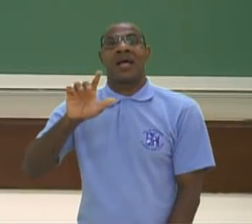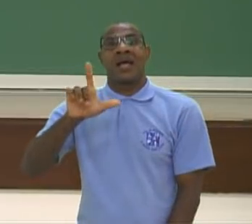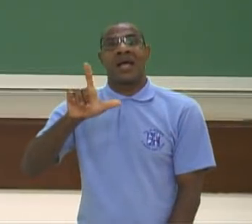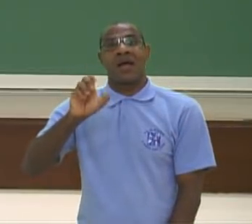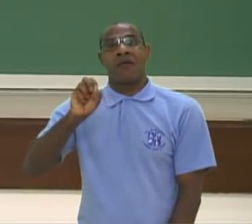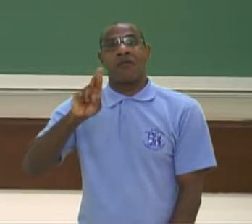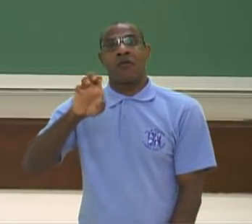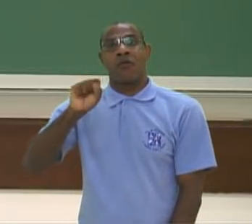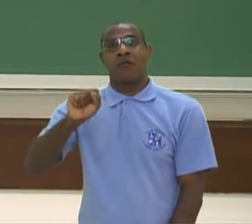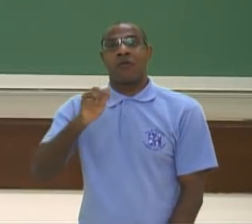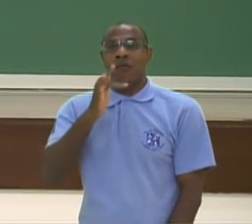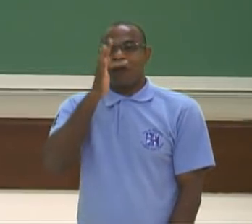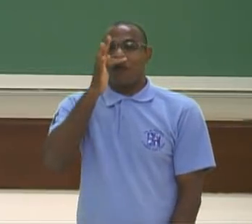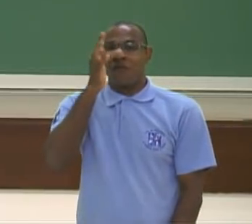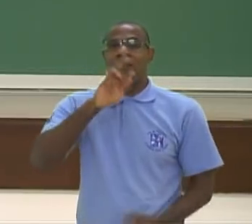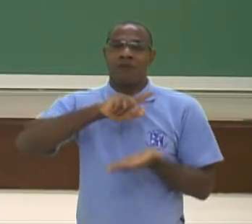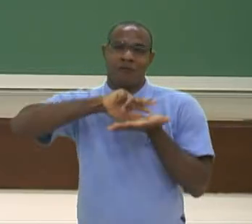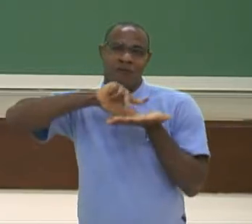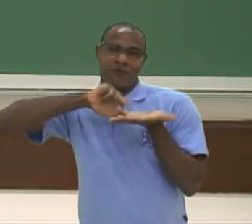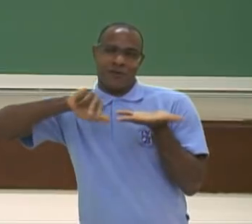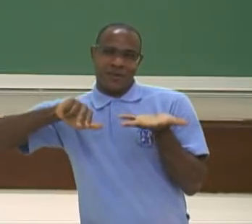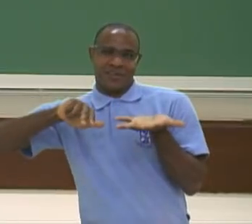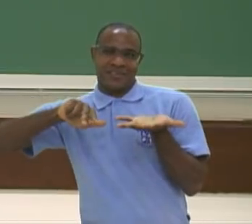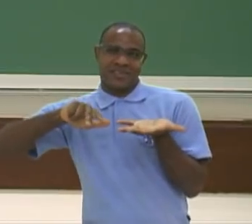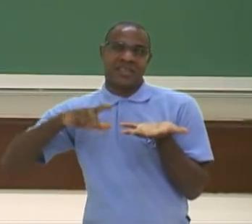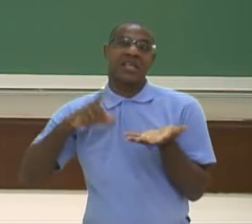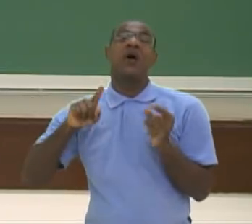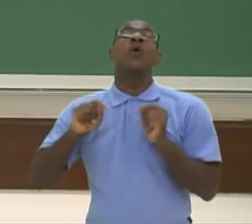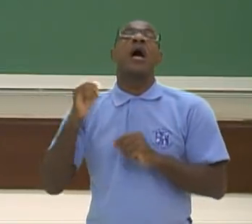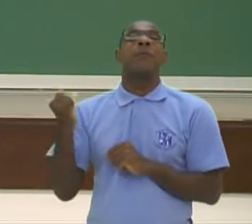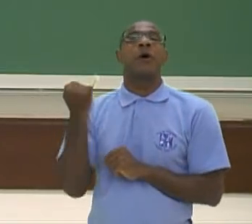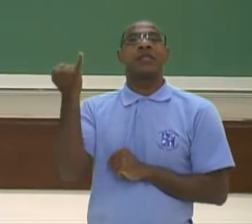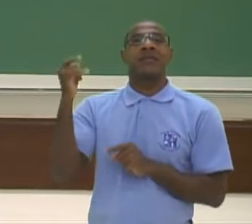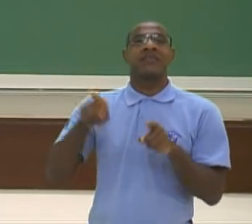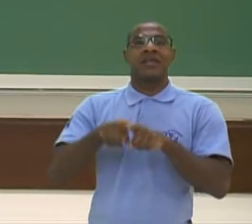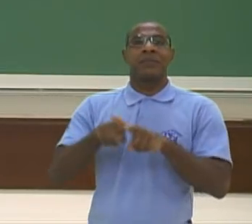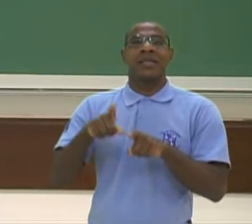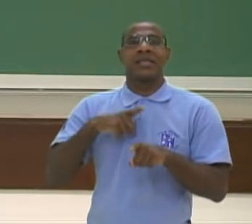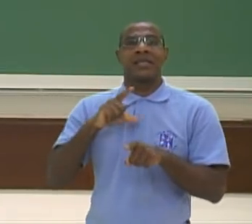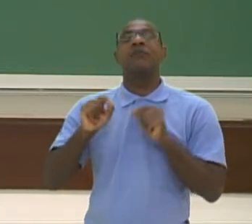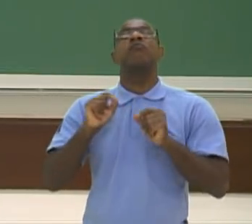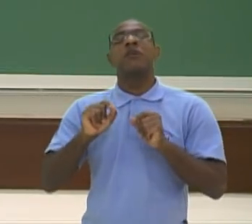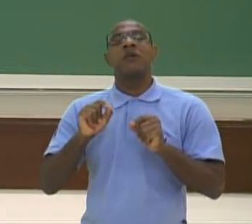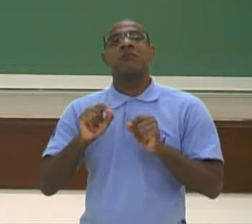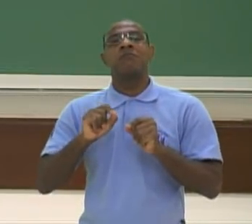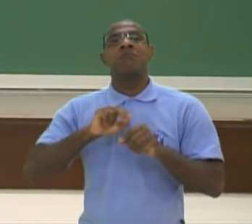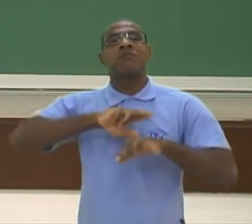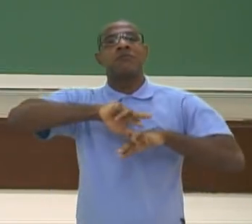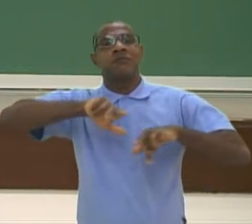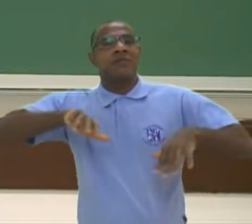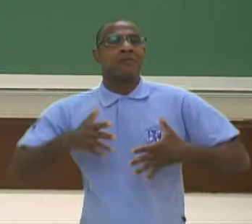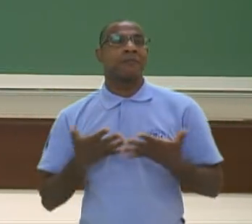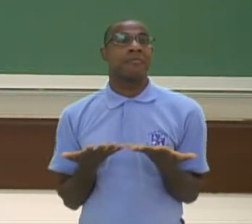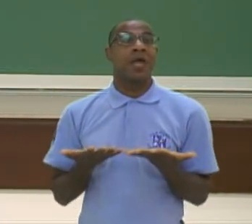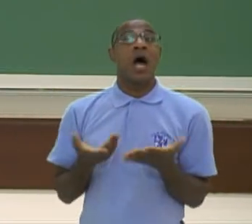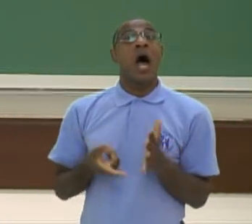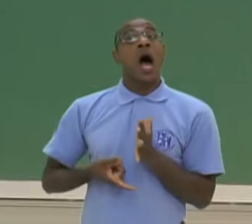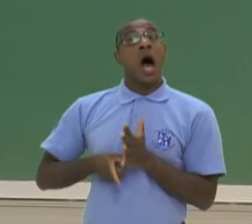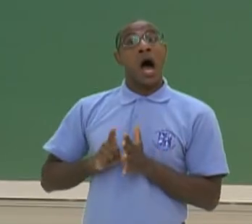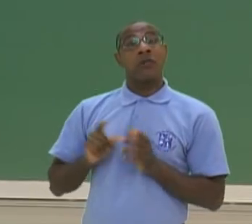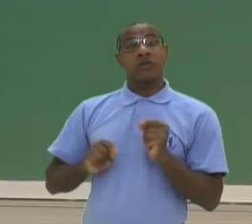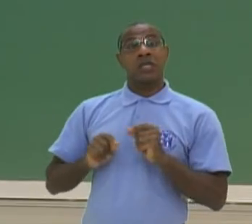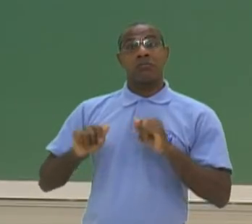delas e a importância que elas têm no reino das plantas. Antes de começarmos nossa aula, vamos aos nossos